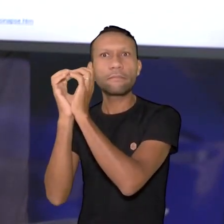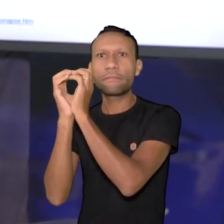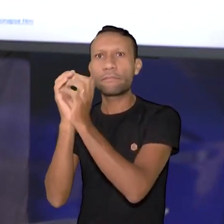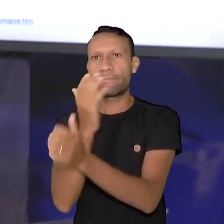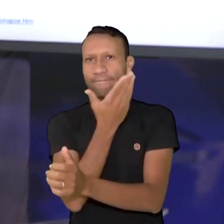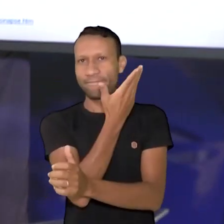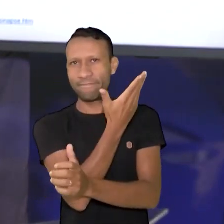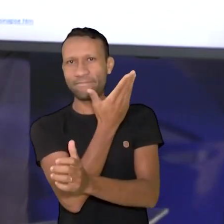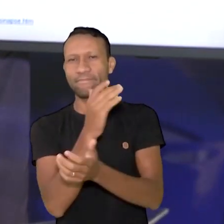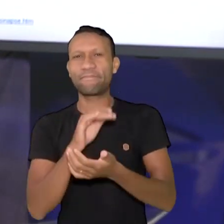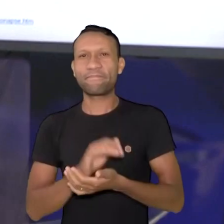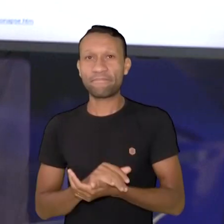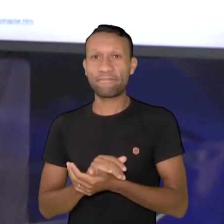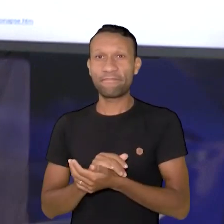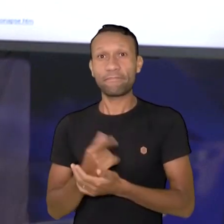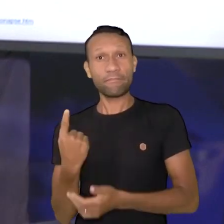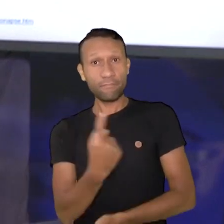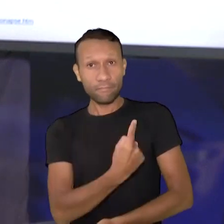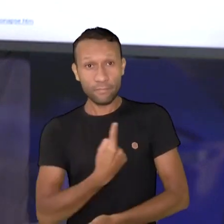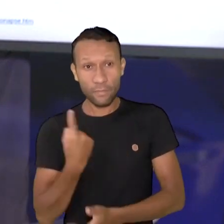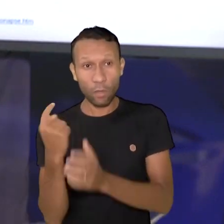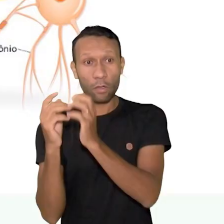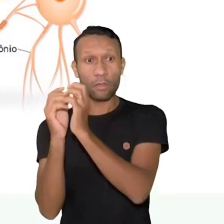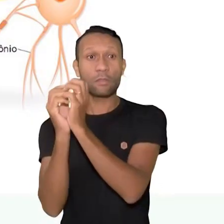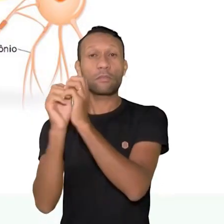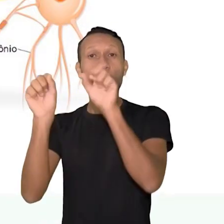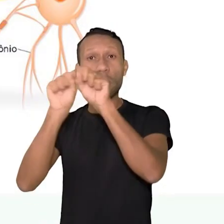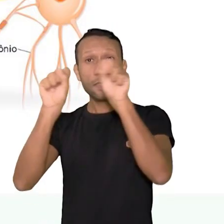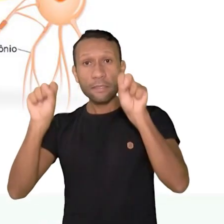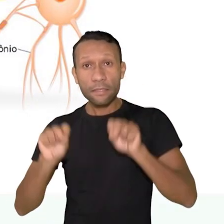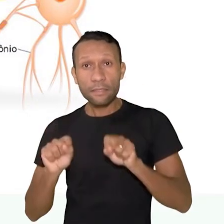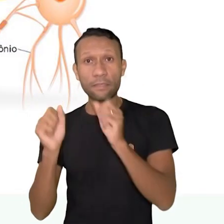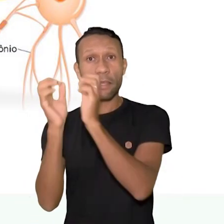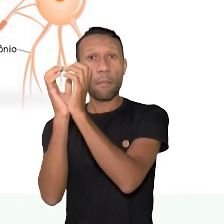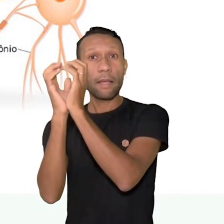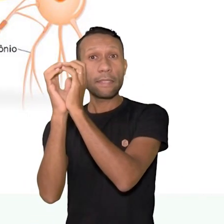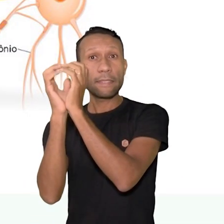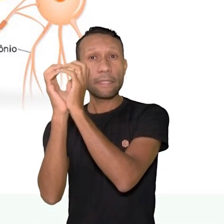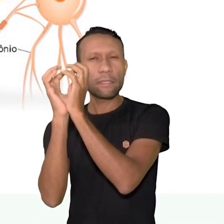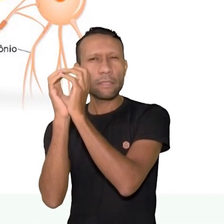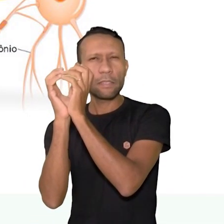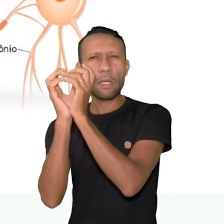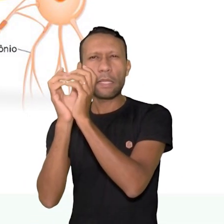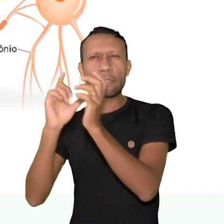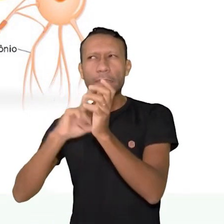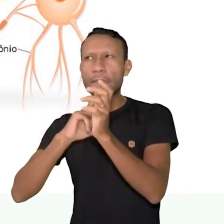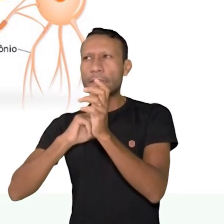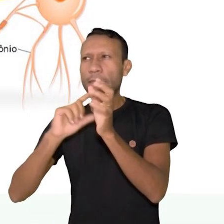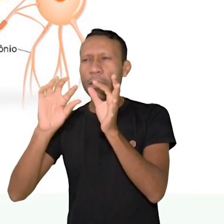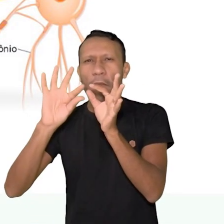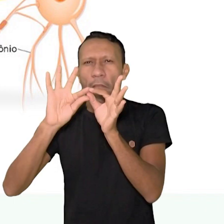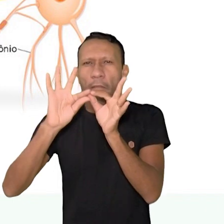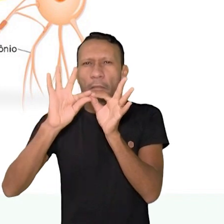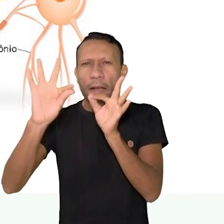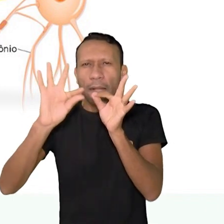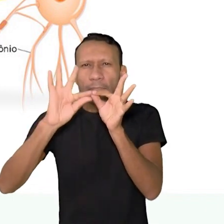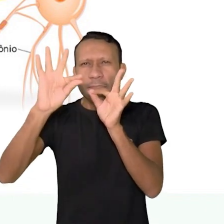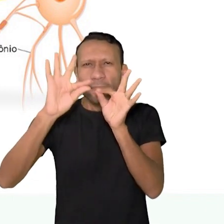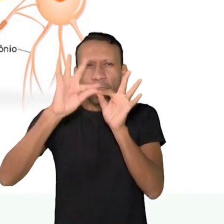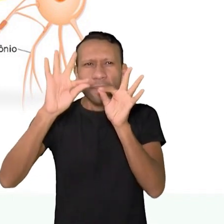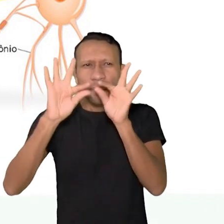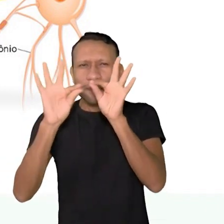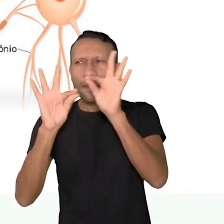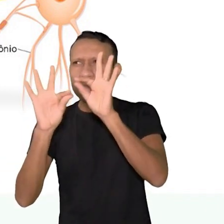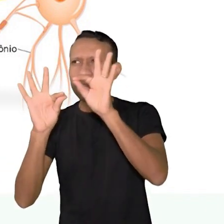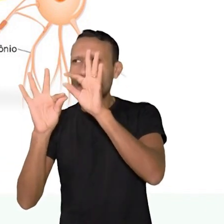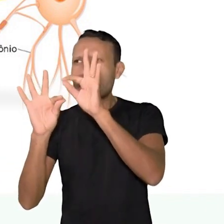tá bom? O nosso sistema nervoso, ele é feito de células chamadas de neurônios. Olha aqui, a estrutura de um neurônio bem